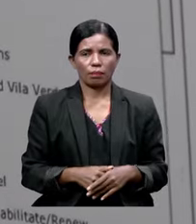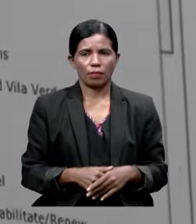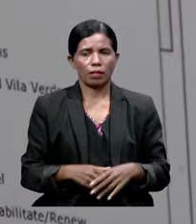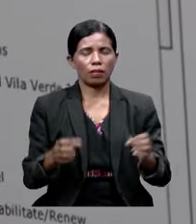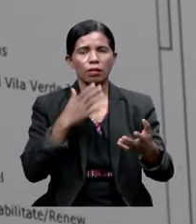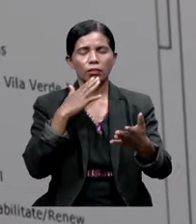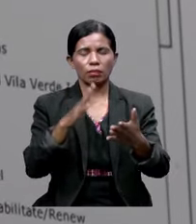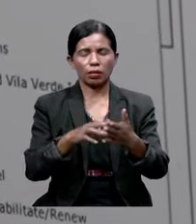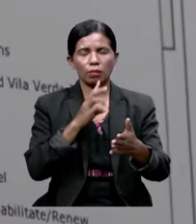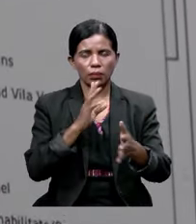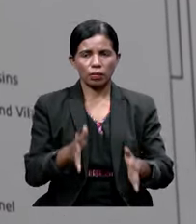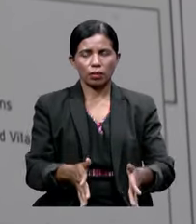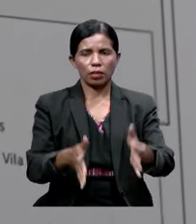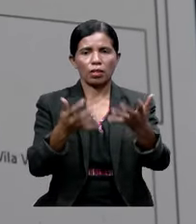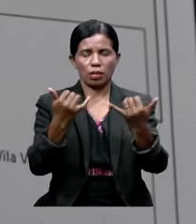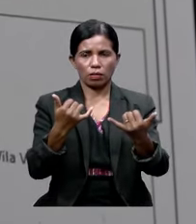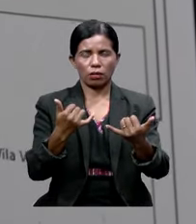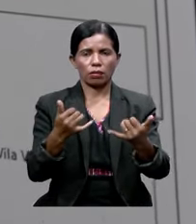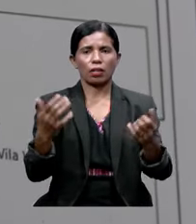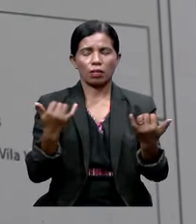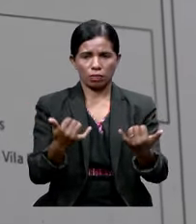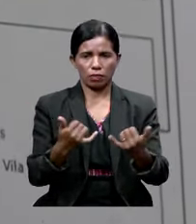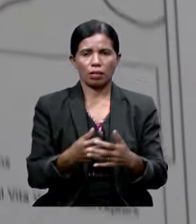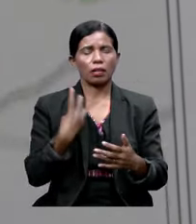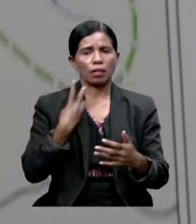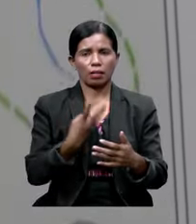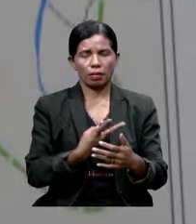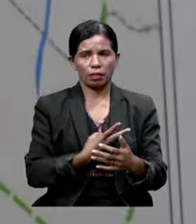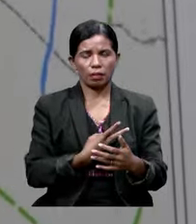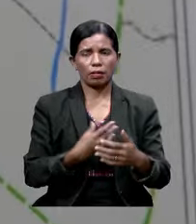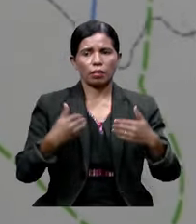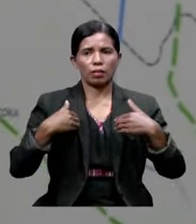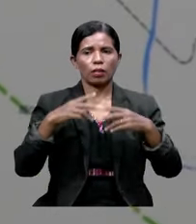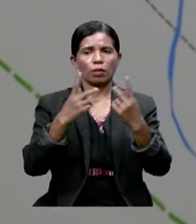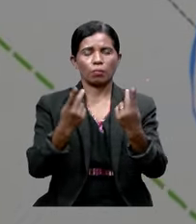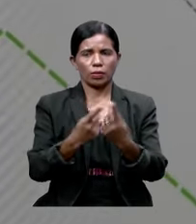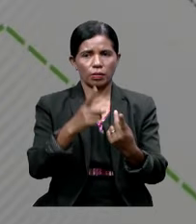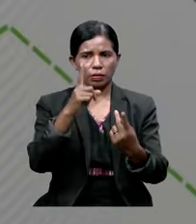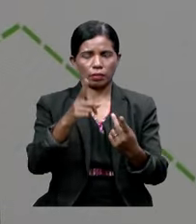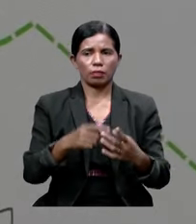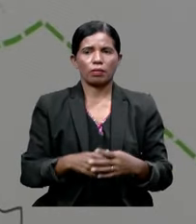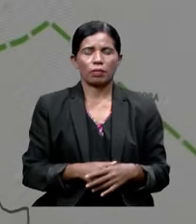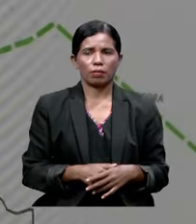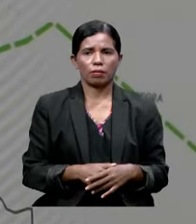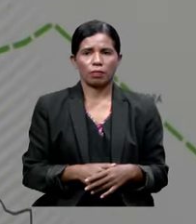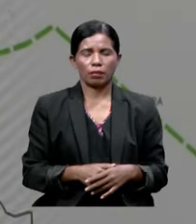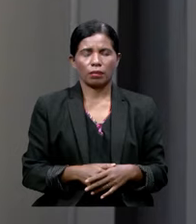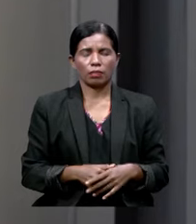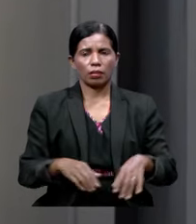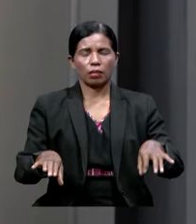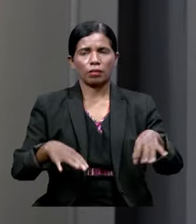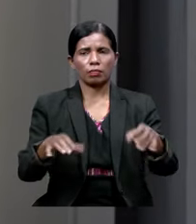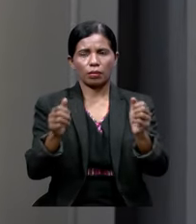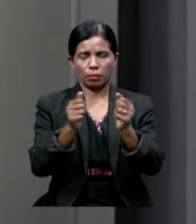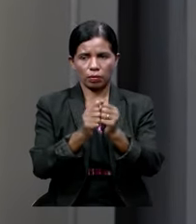dia. Agora dadang, kami ia kompanyia nebe ma kontratu atu